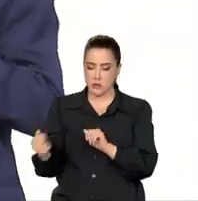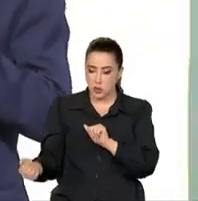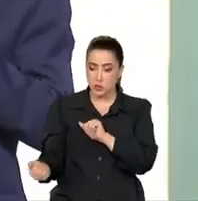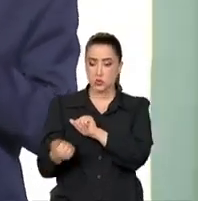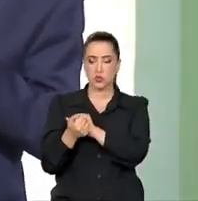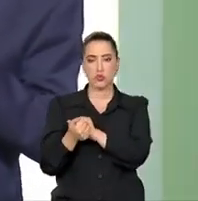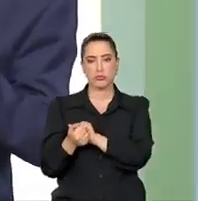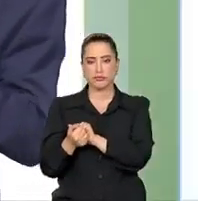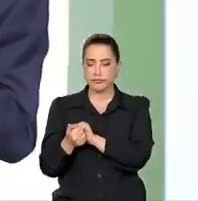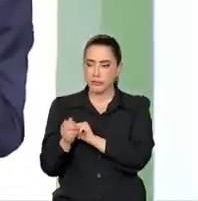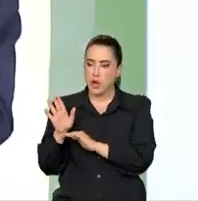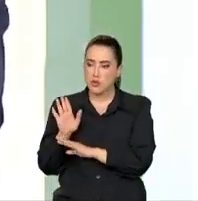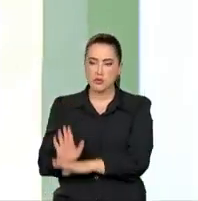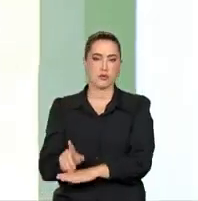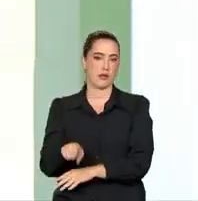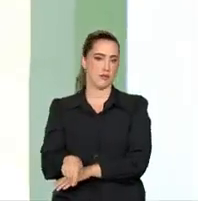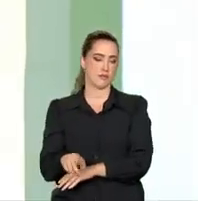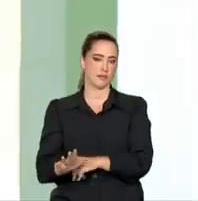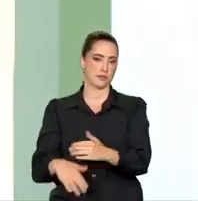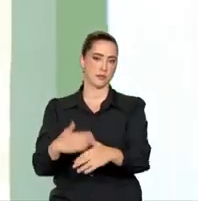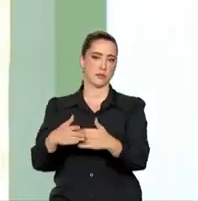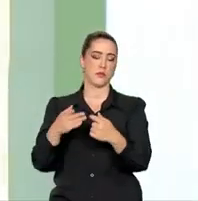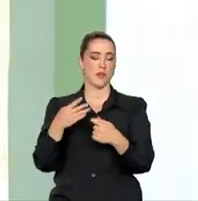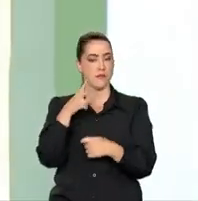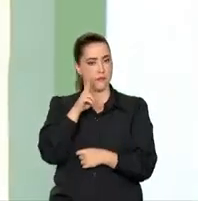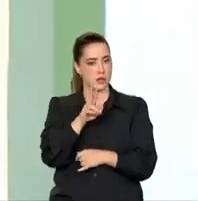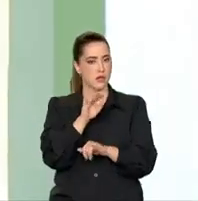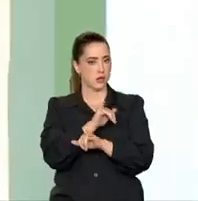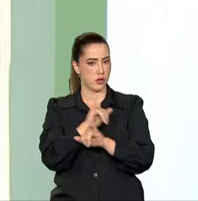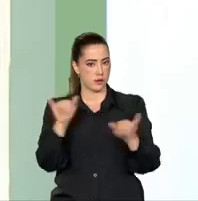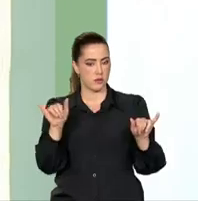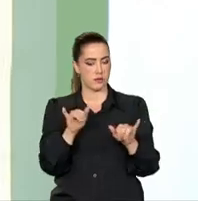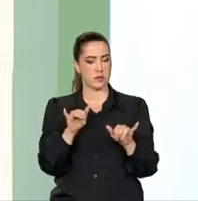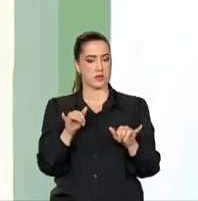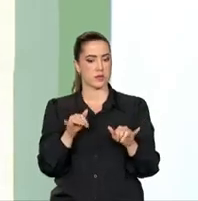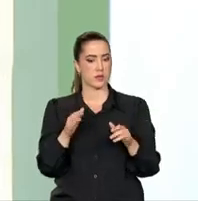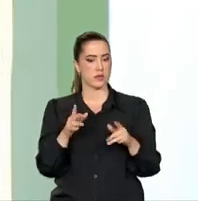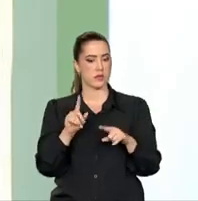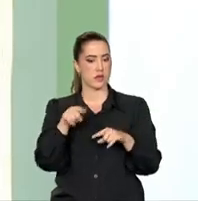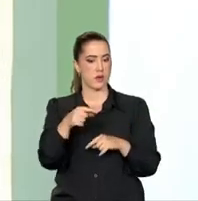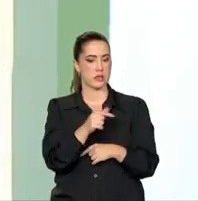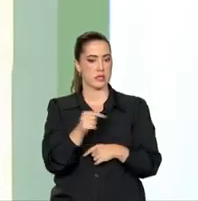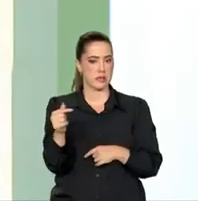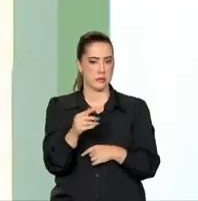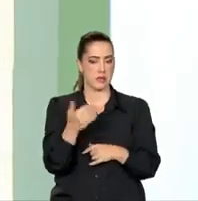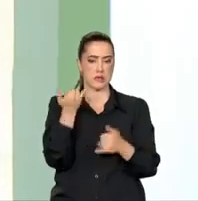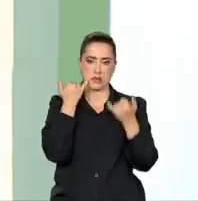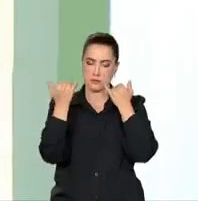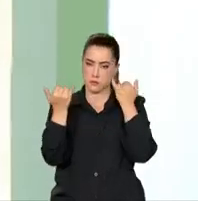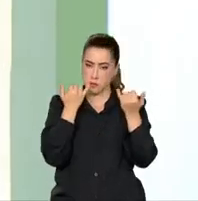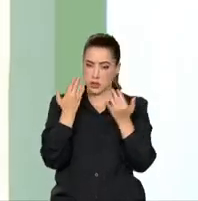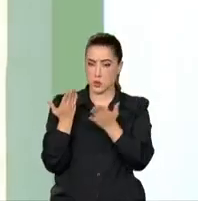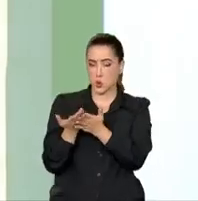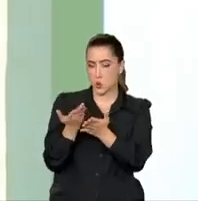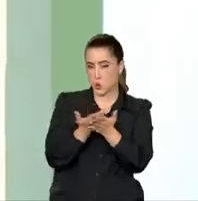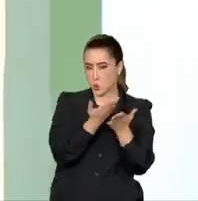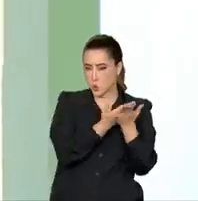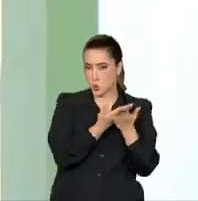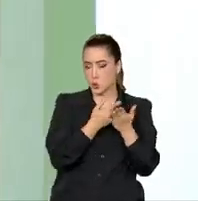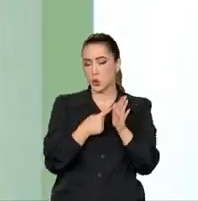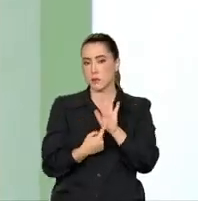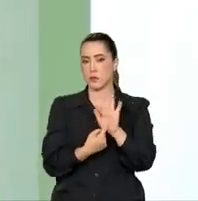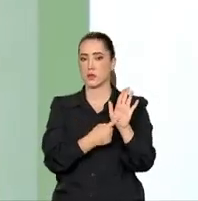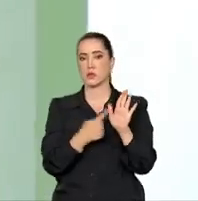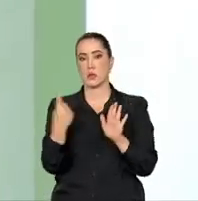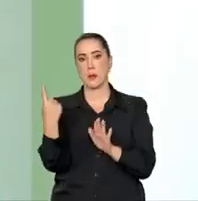que devem ser divulgados com, a expectativa é que seja agora na próxima semana, um estudo que trata